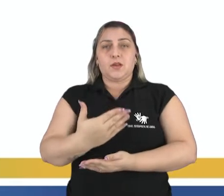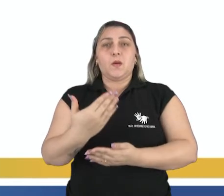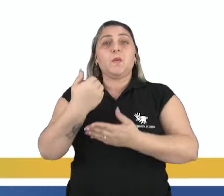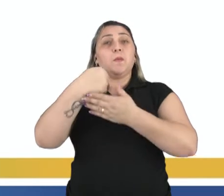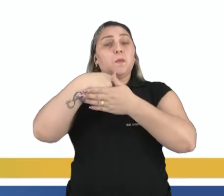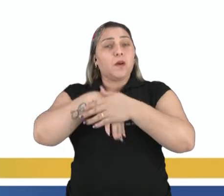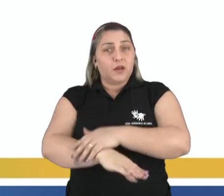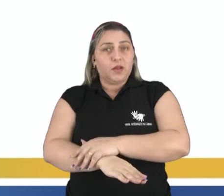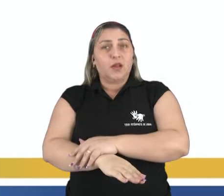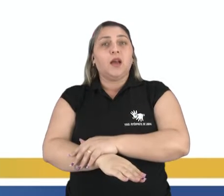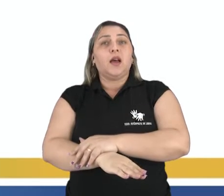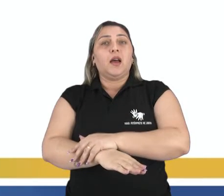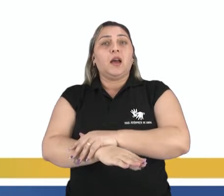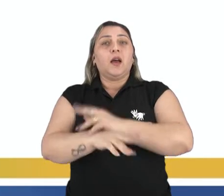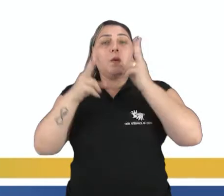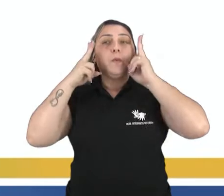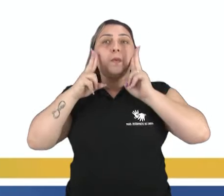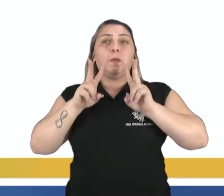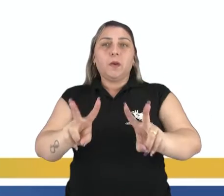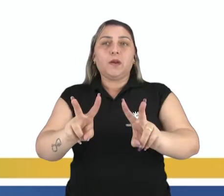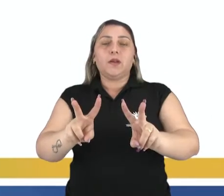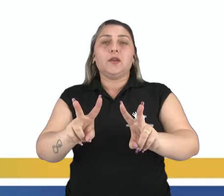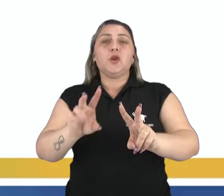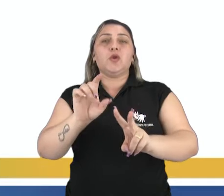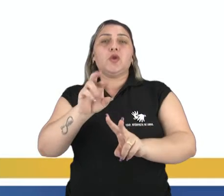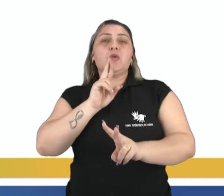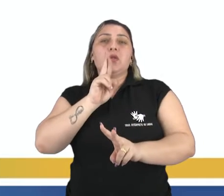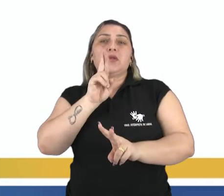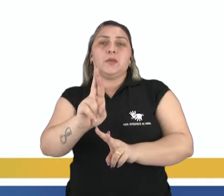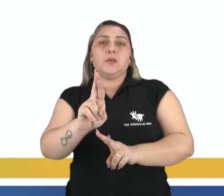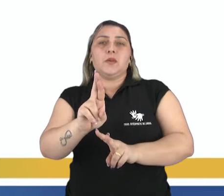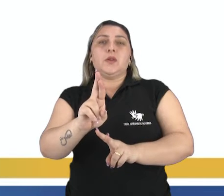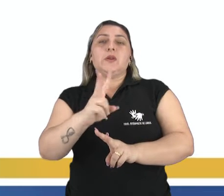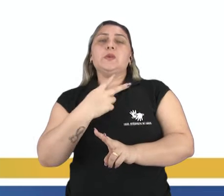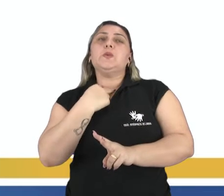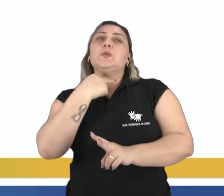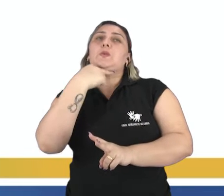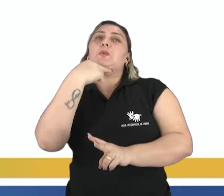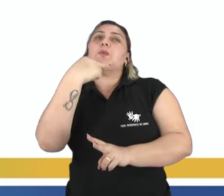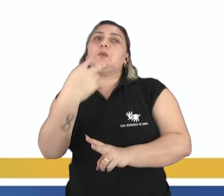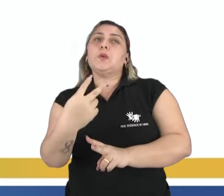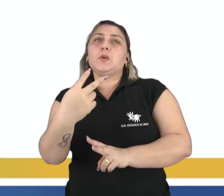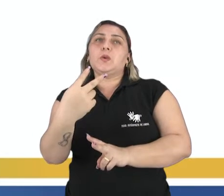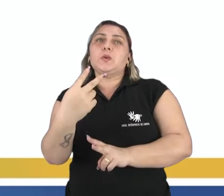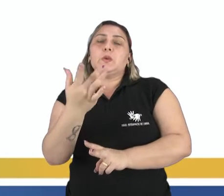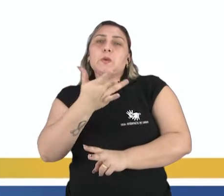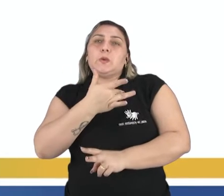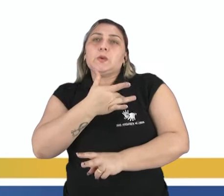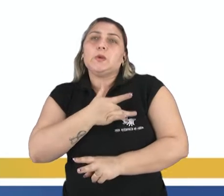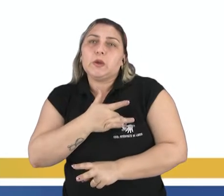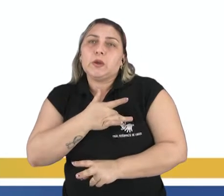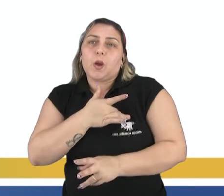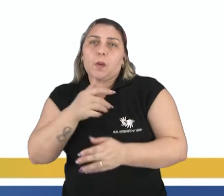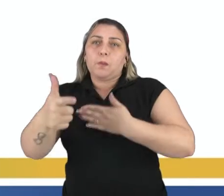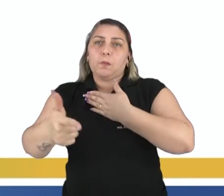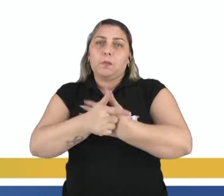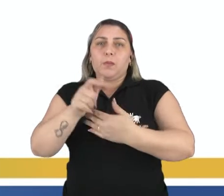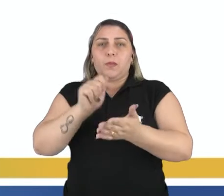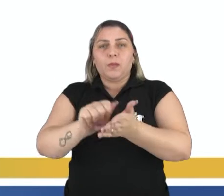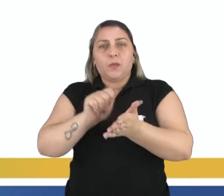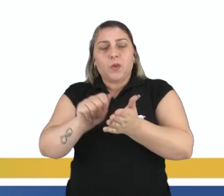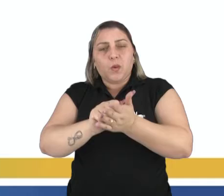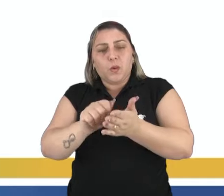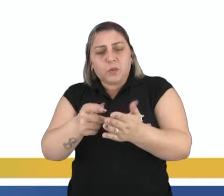guardasse o testamento, só lhe respondia o som áspero de pena correndo no papel. A consulta